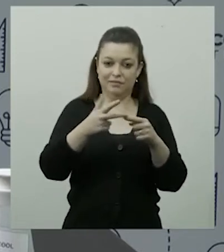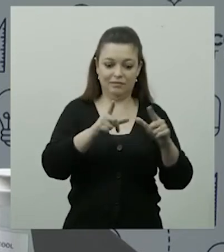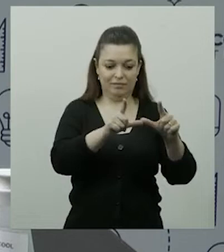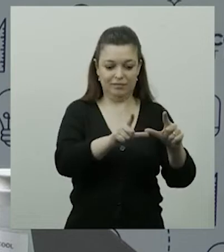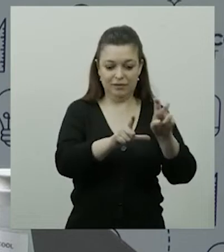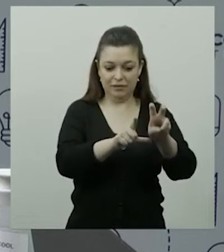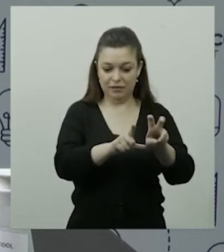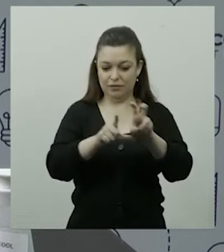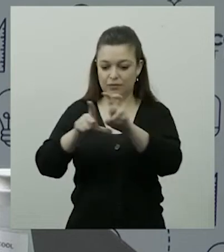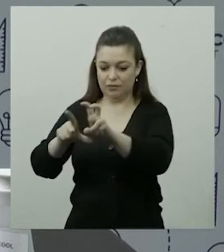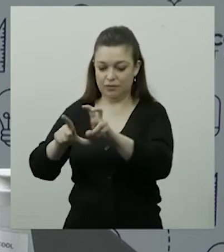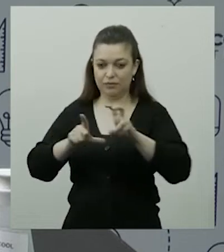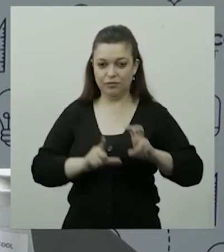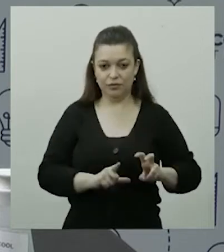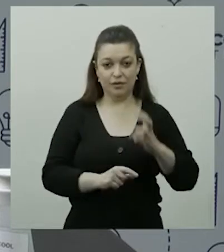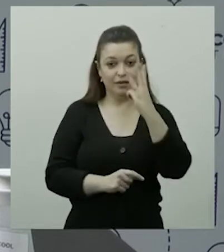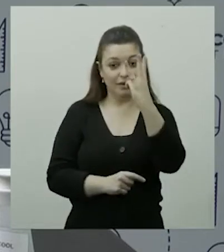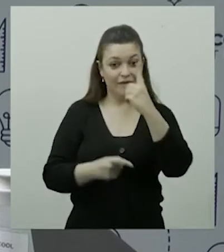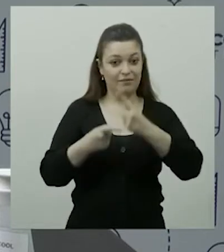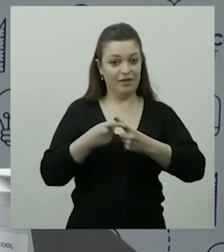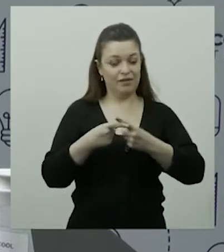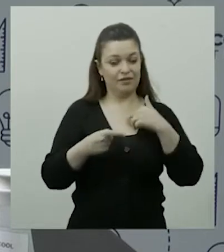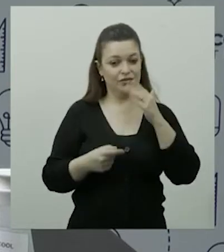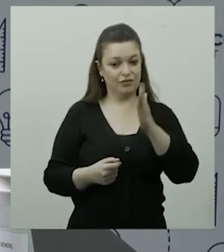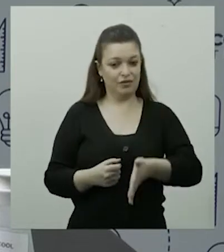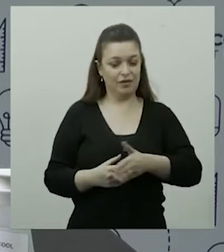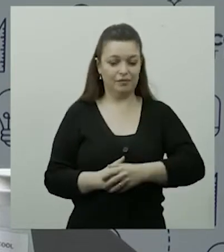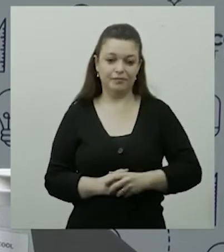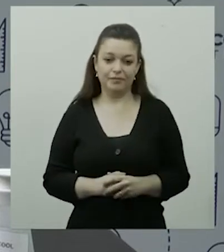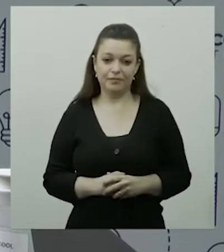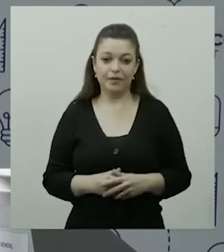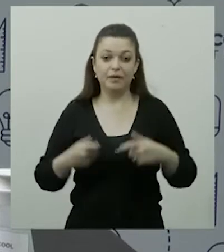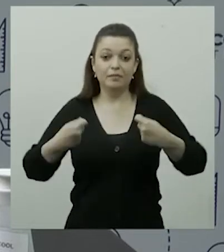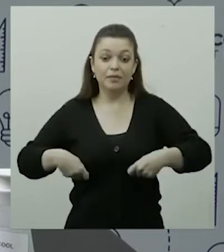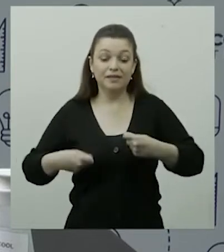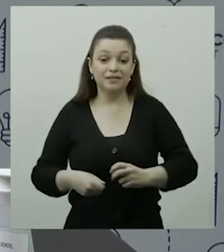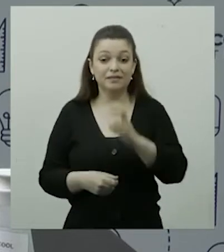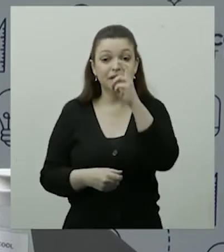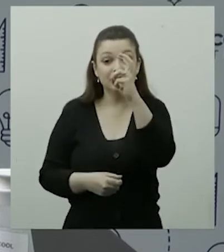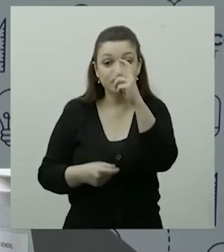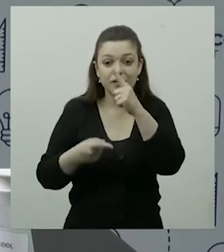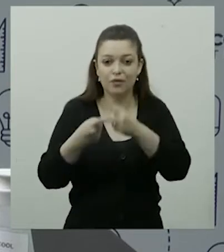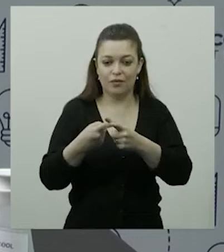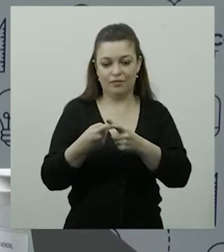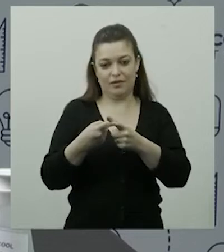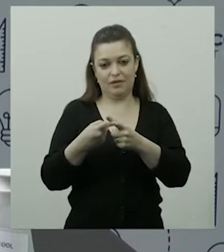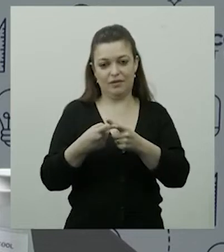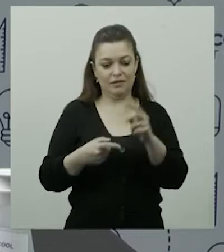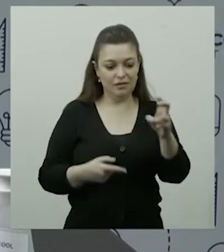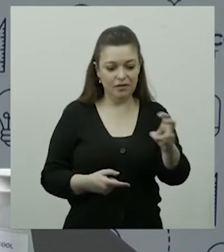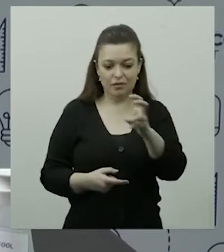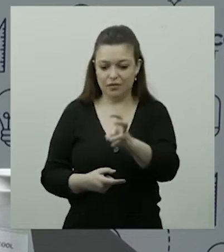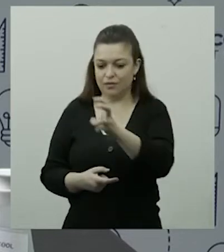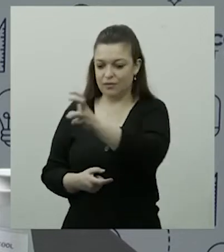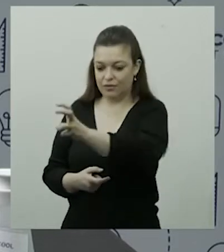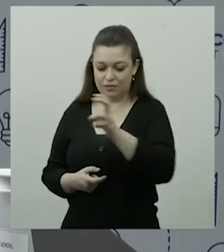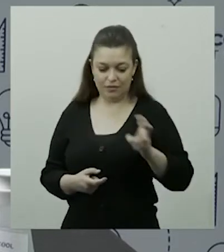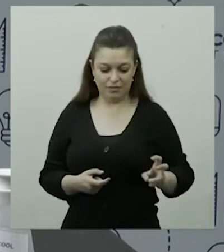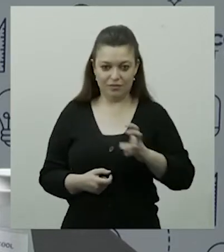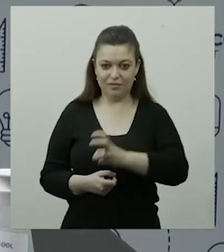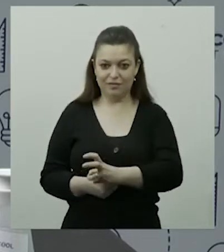1, 2, 3, 4, 5. Três vezes o número 5. Nós precisamos de 5 vezes o 5.